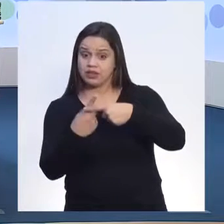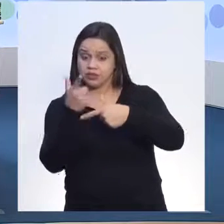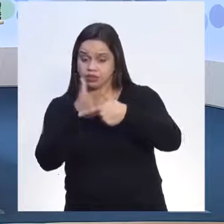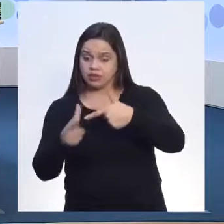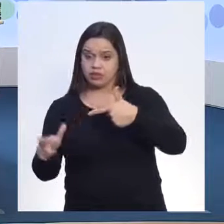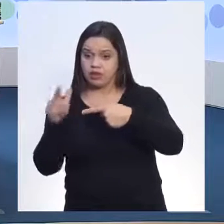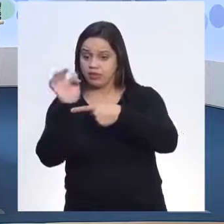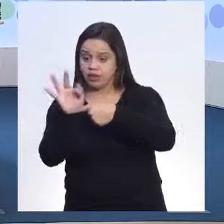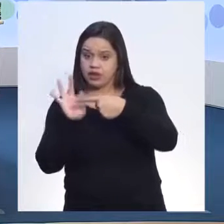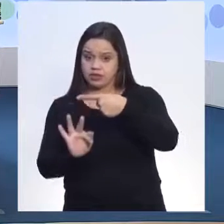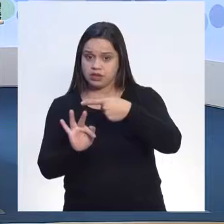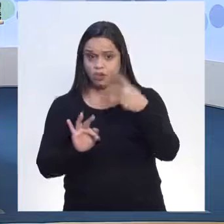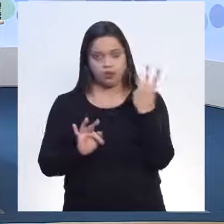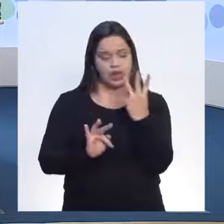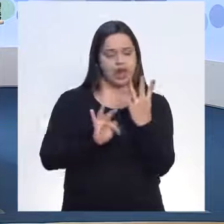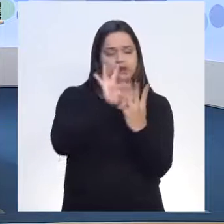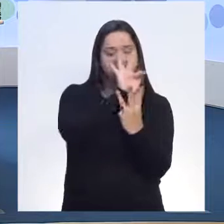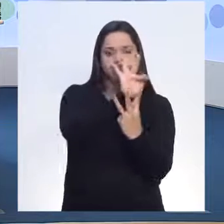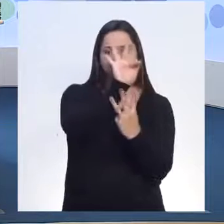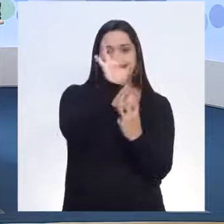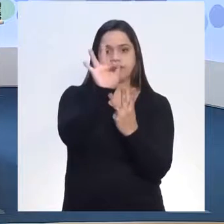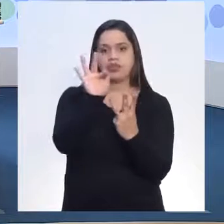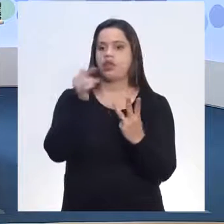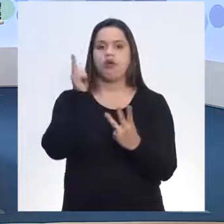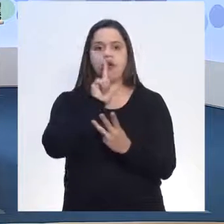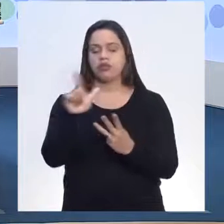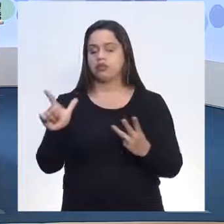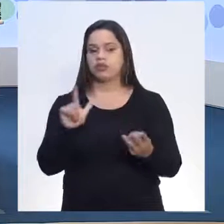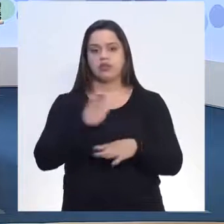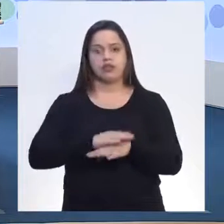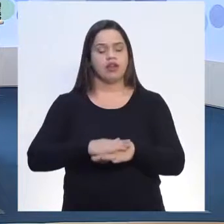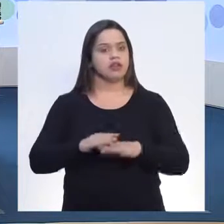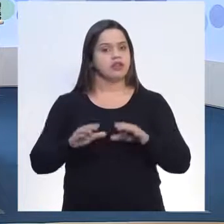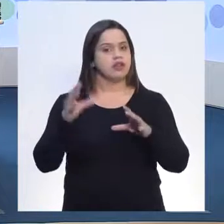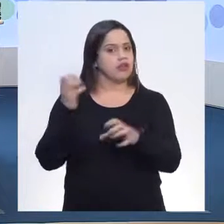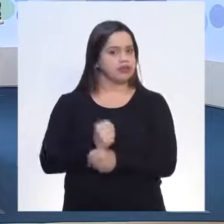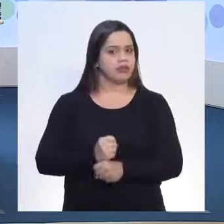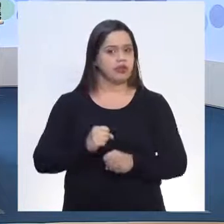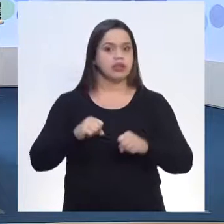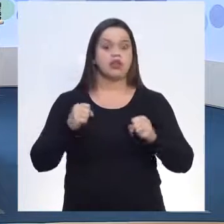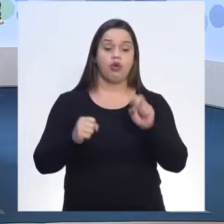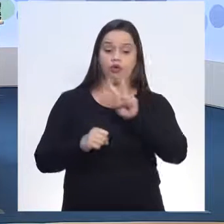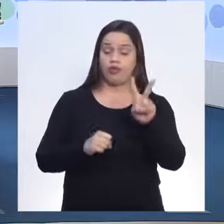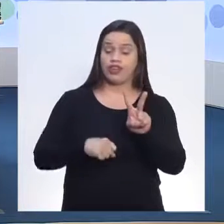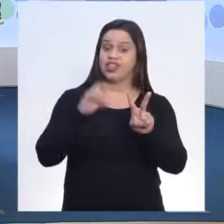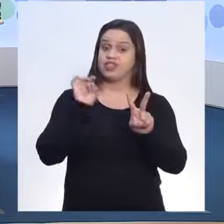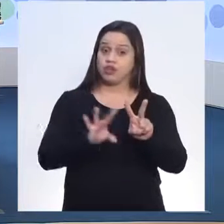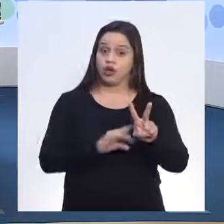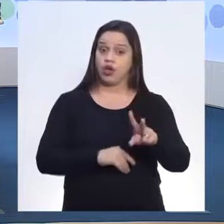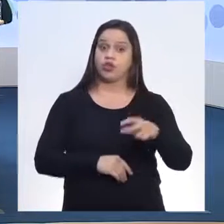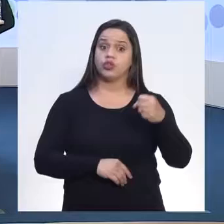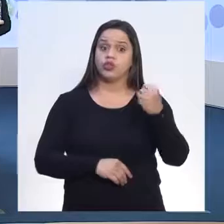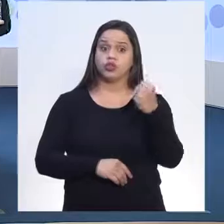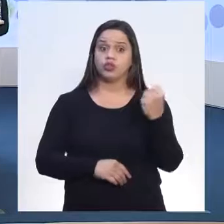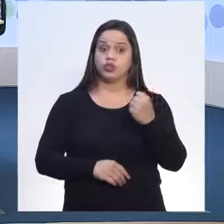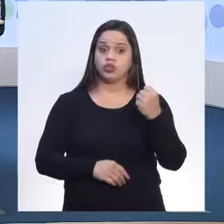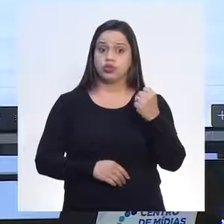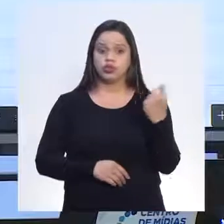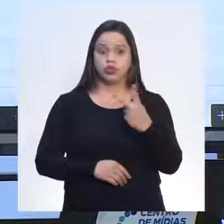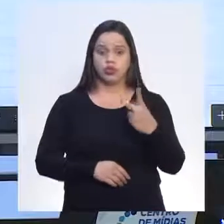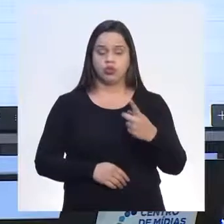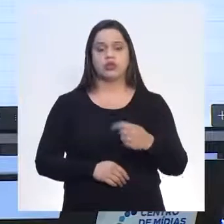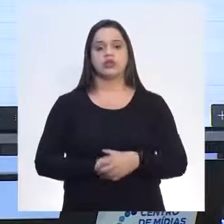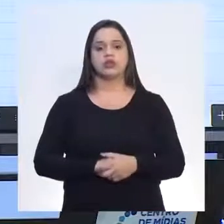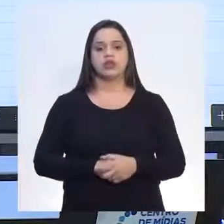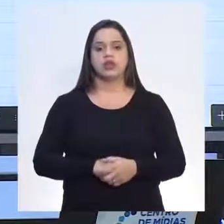divisão, vocês não vão conseguir exatamente fazer essa operação. Então, nesse V, tomar cuidado. Eu vou dar exercícios para vocês